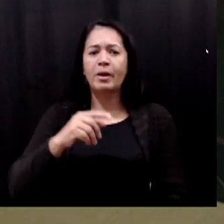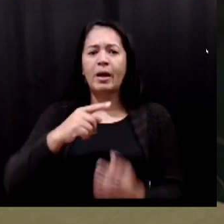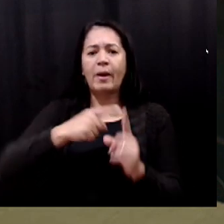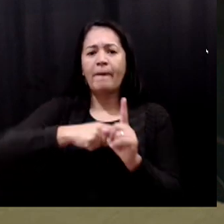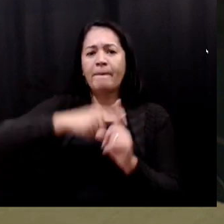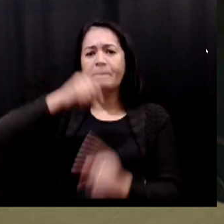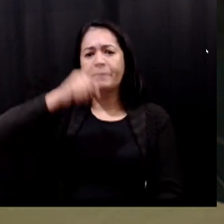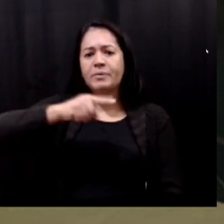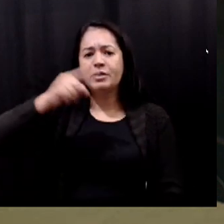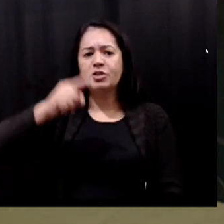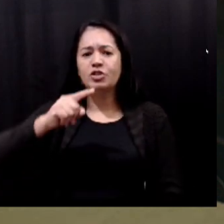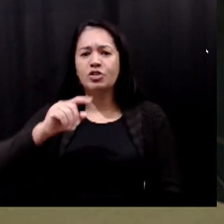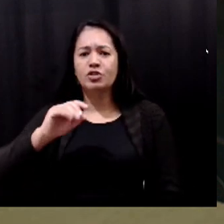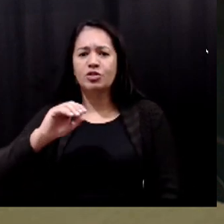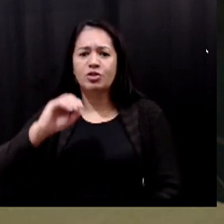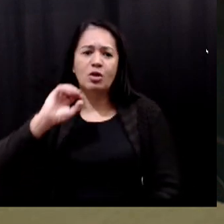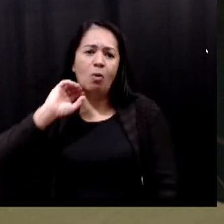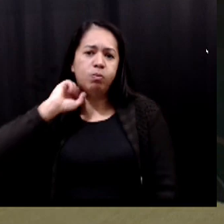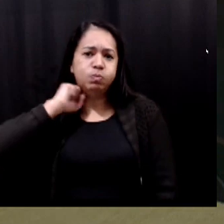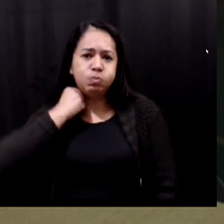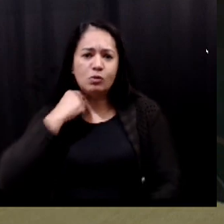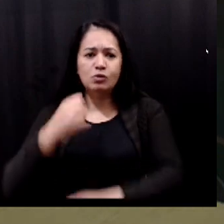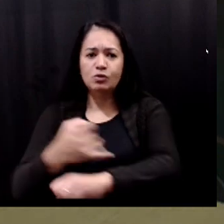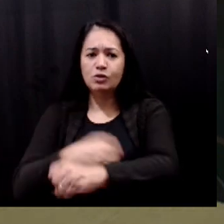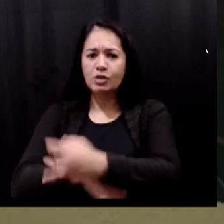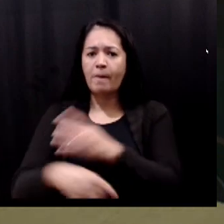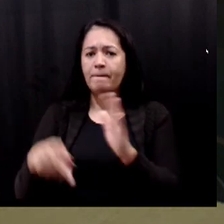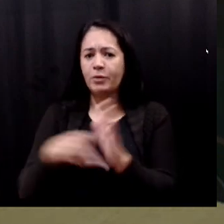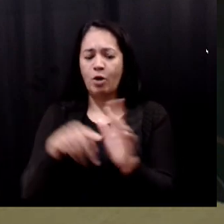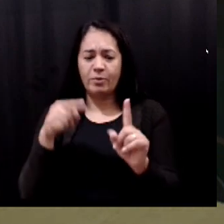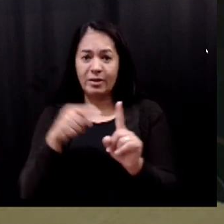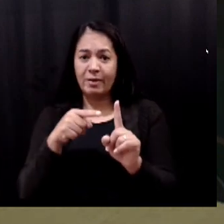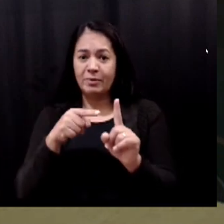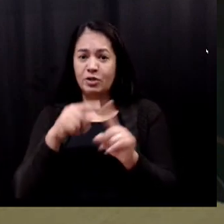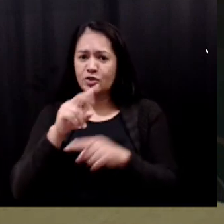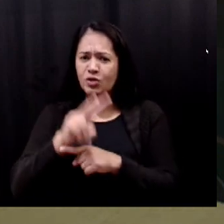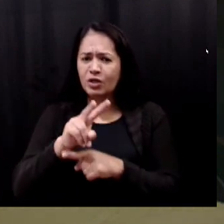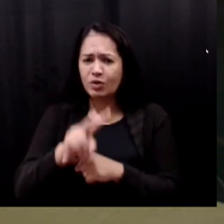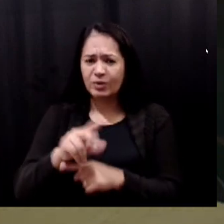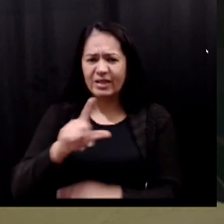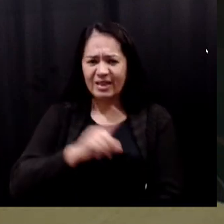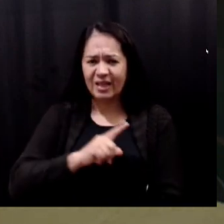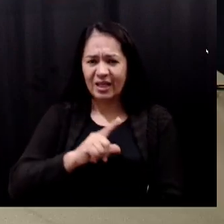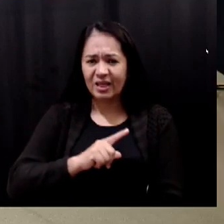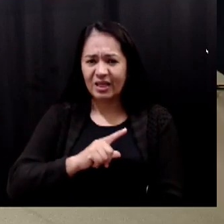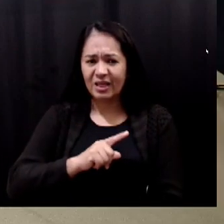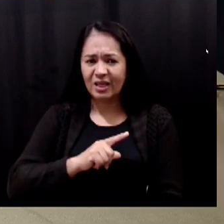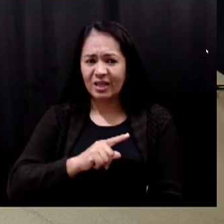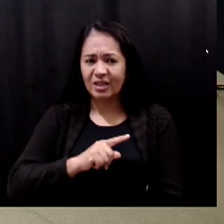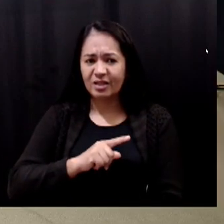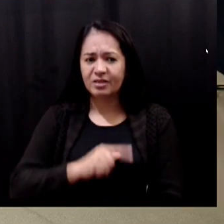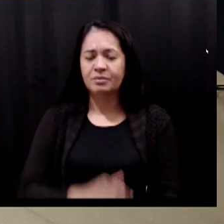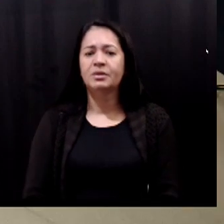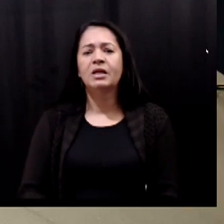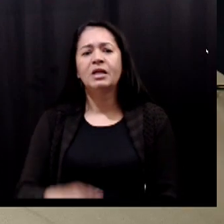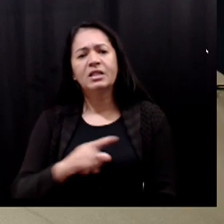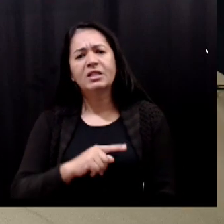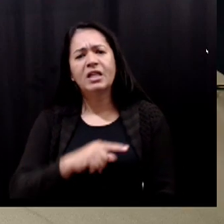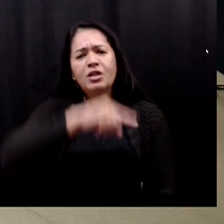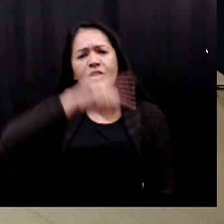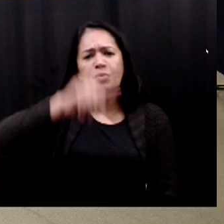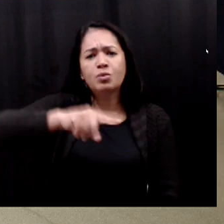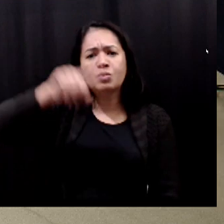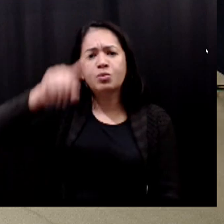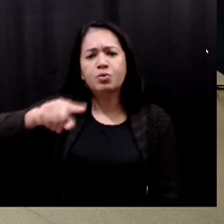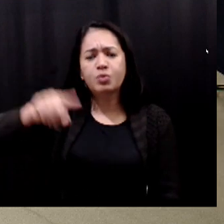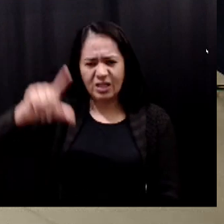Ô, Juliana, a Juliana da Vila Industrial, bom dia para você, obrigada pela sua participação. E aí, existe, Tâmara,